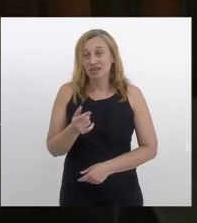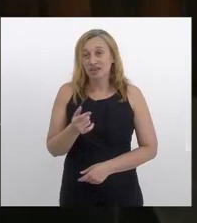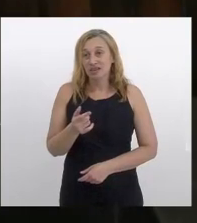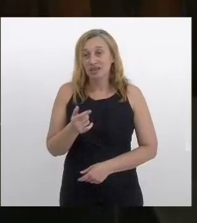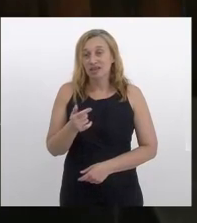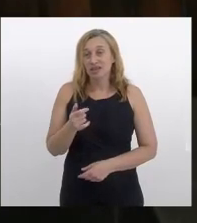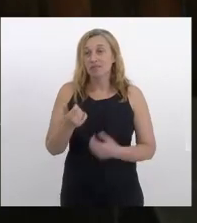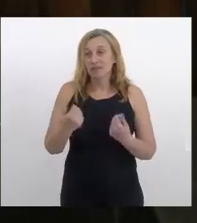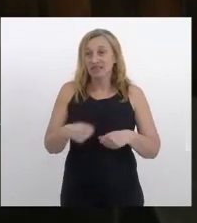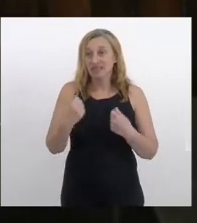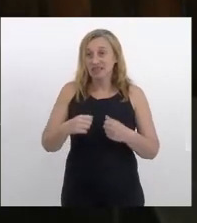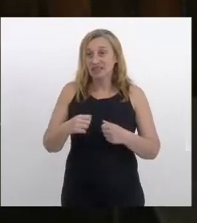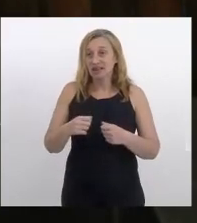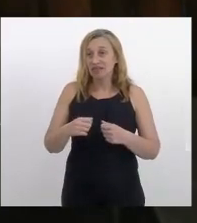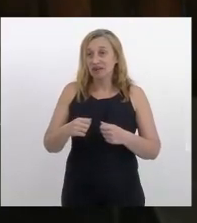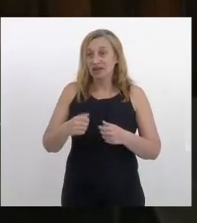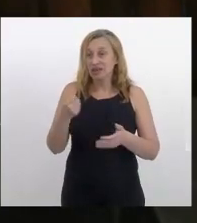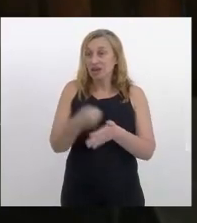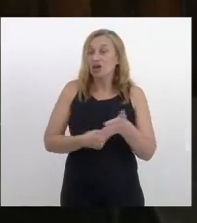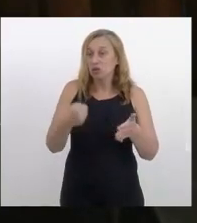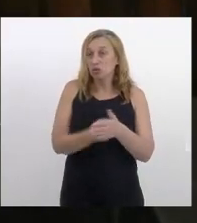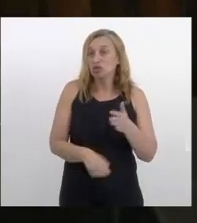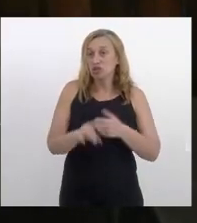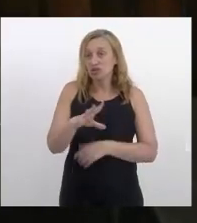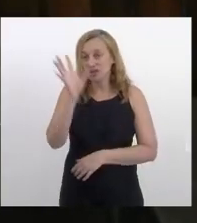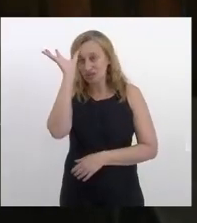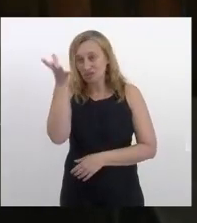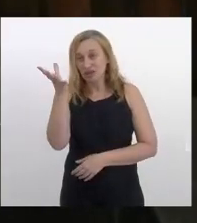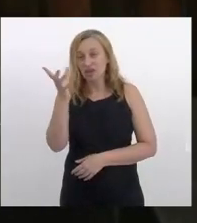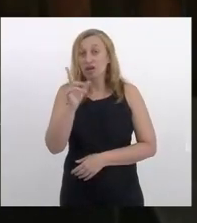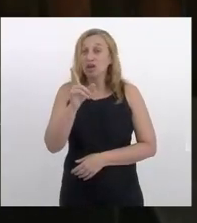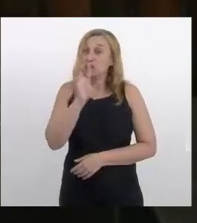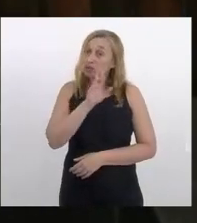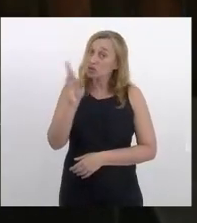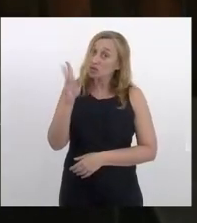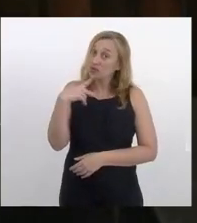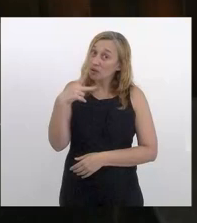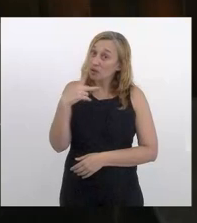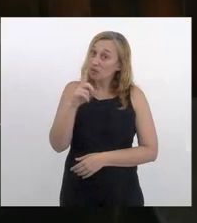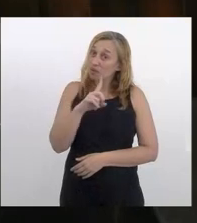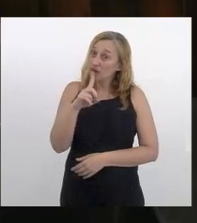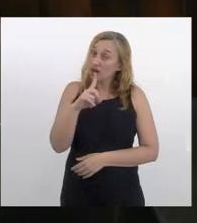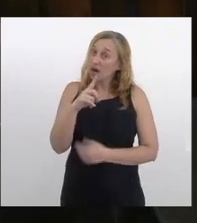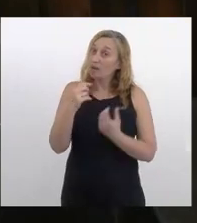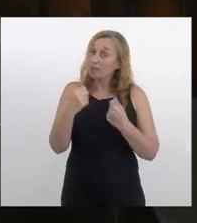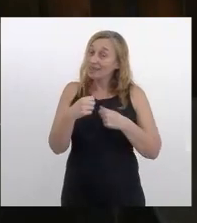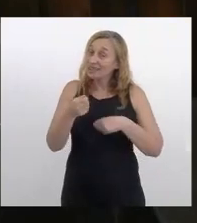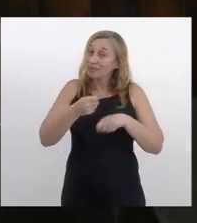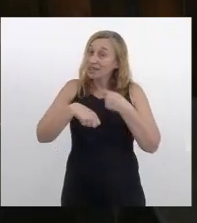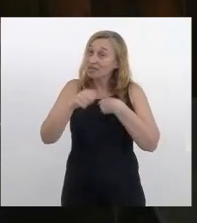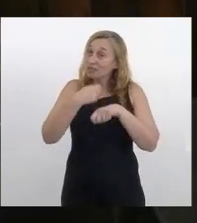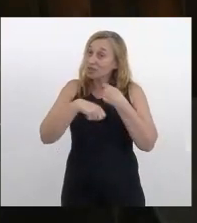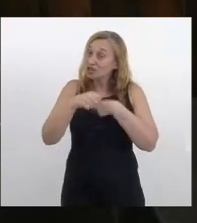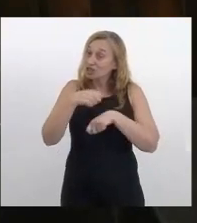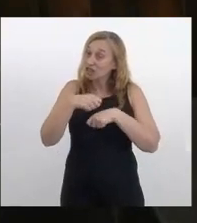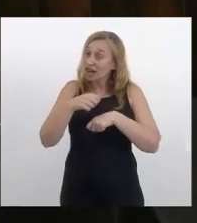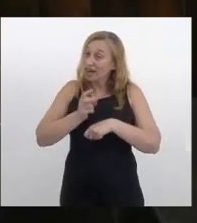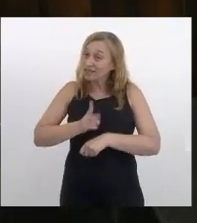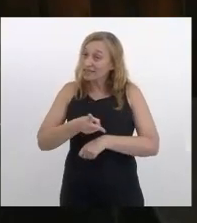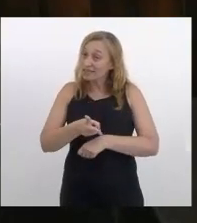ia resolver. E o senhor me ensinou que não. Que a gente tem que administrar e seguir em